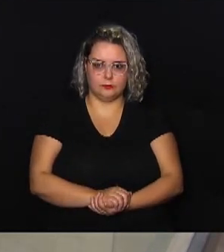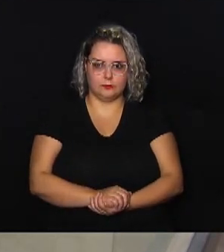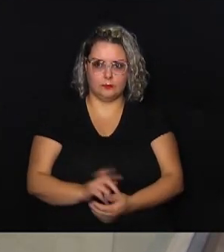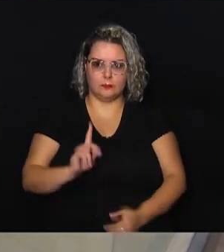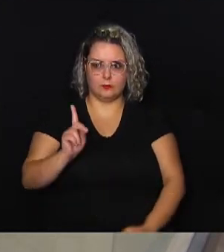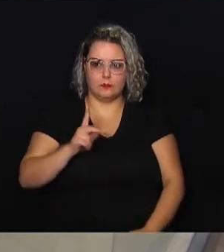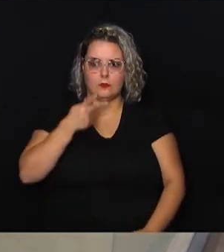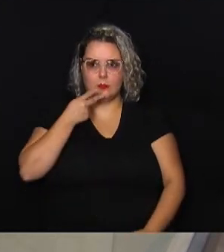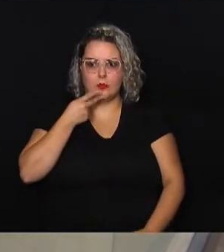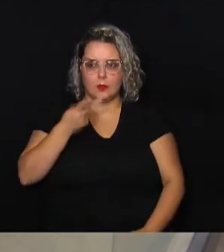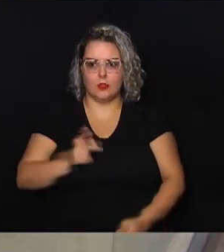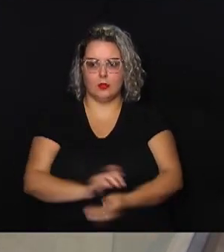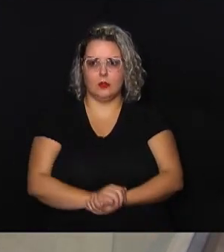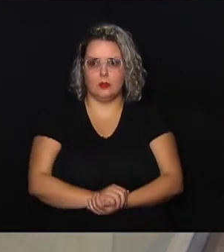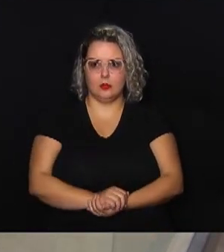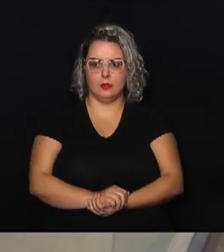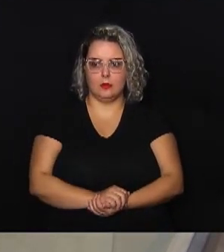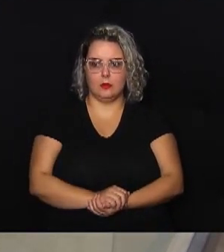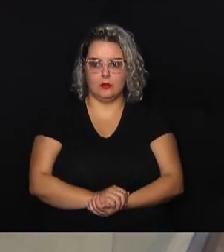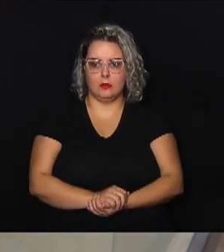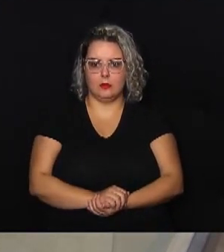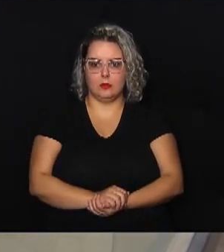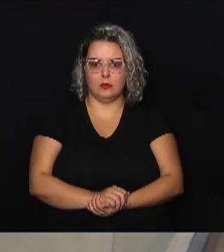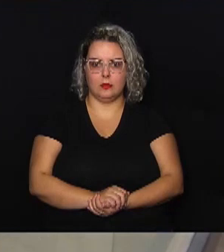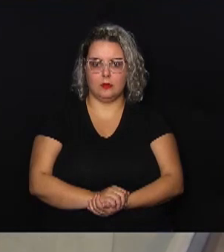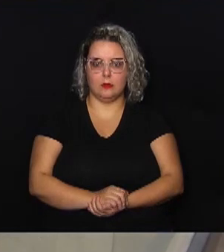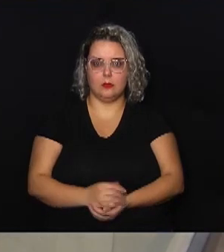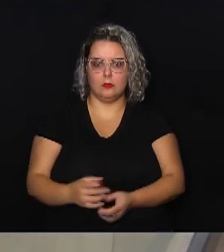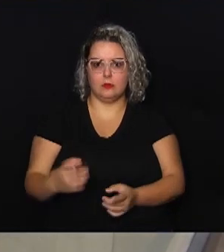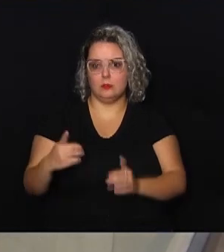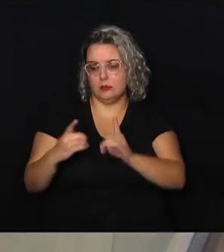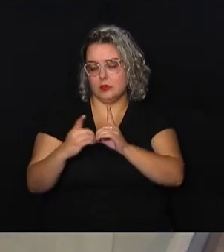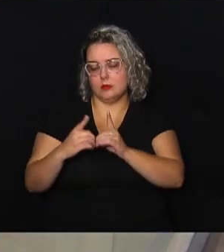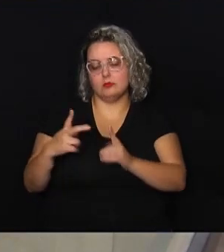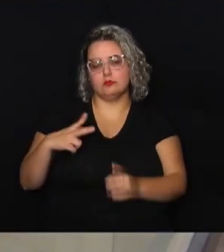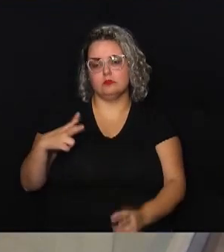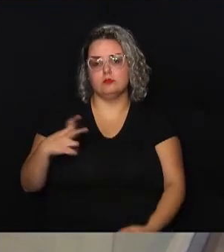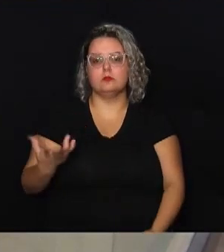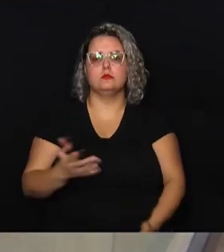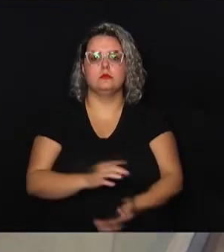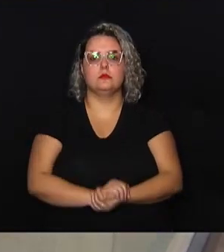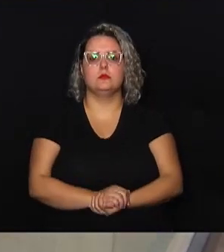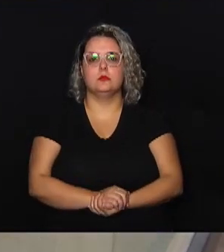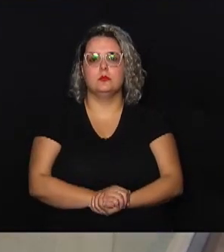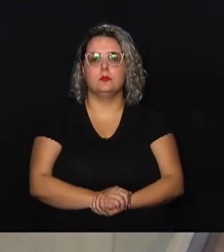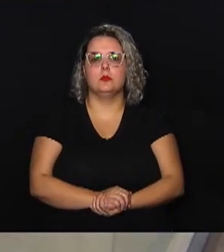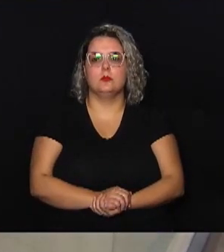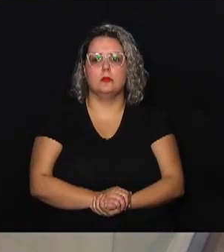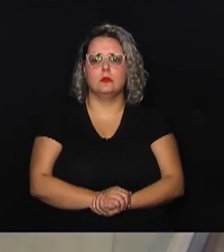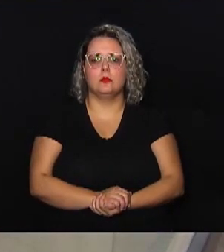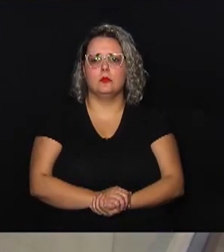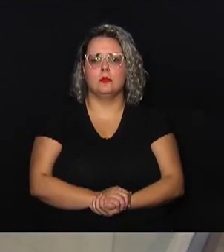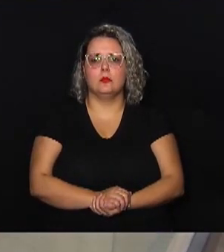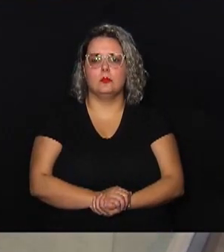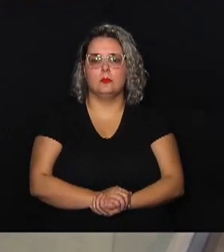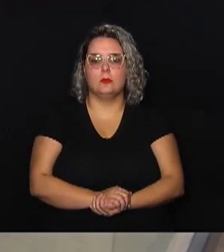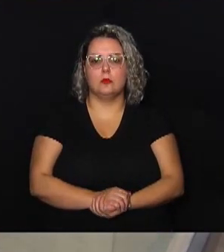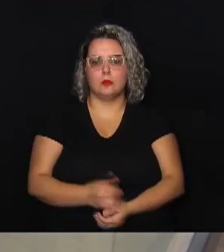Gabriel, até para a gente ter um pouco mais de pessoalidade, né? Você falou, se dirigiu a mim pelo meu nome,